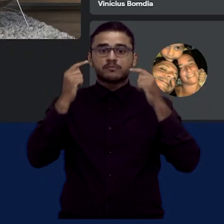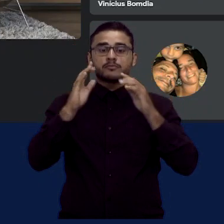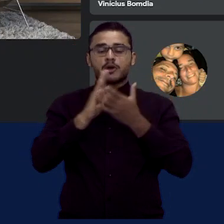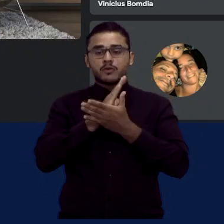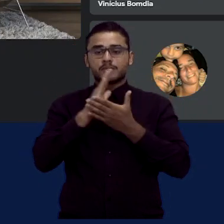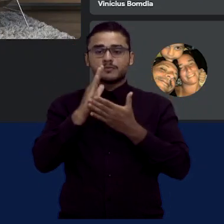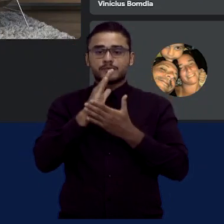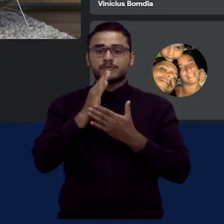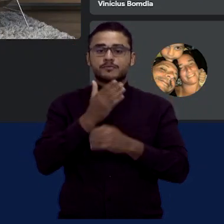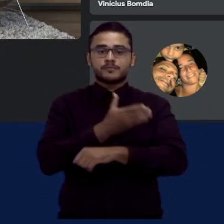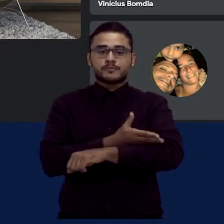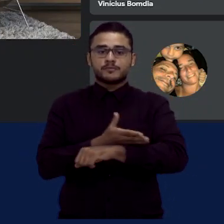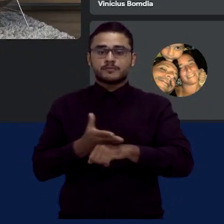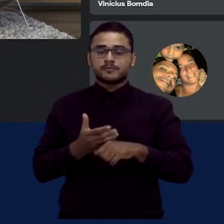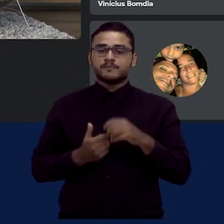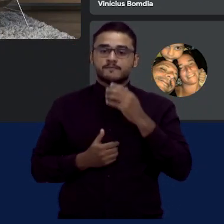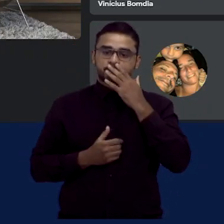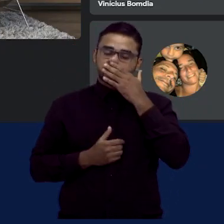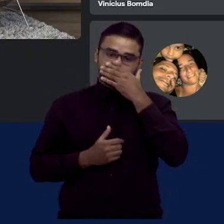brancos,